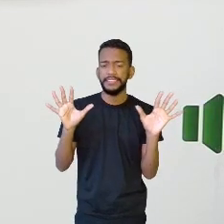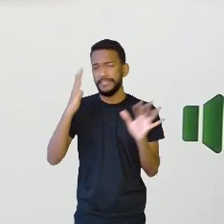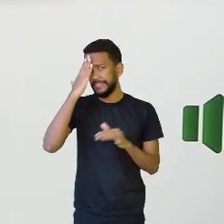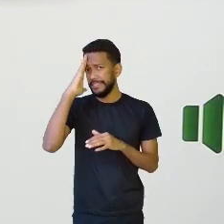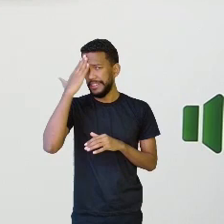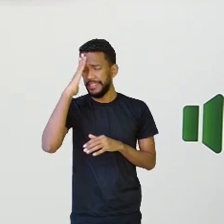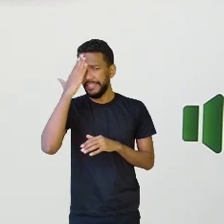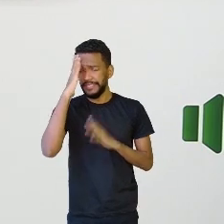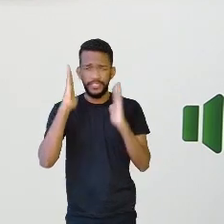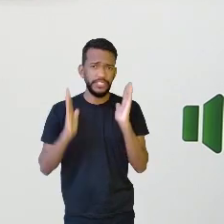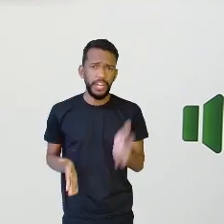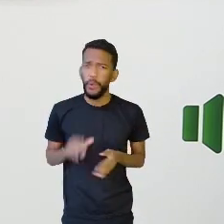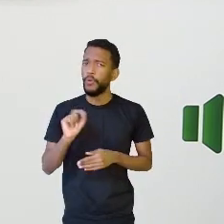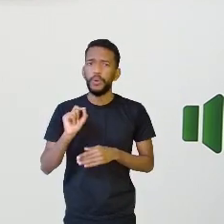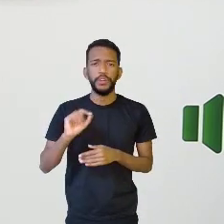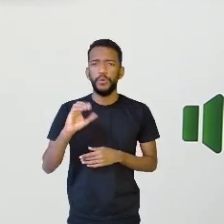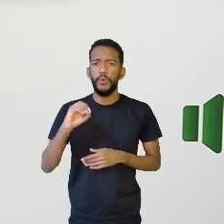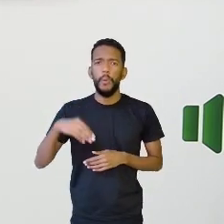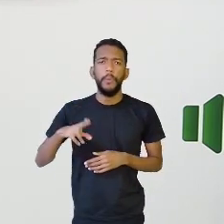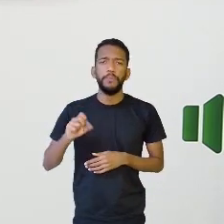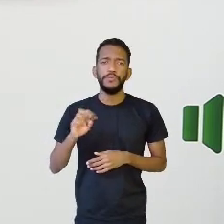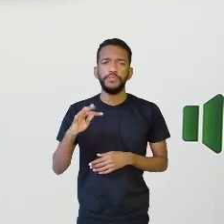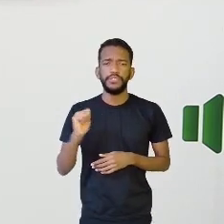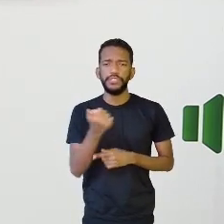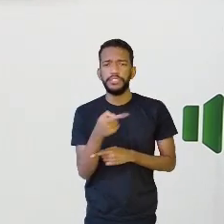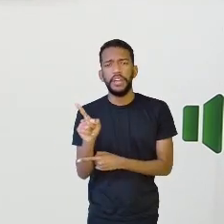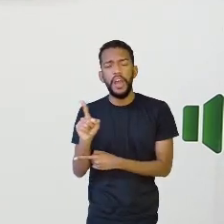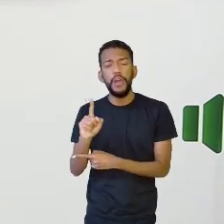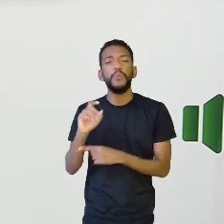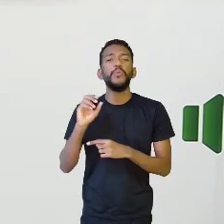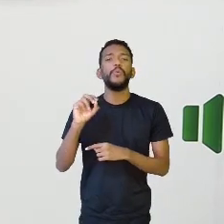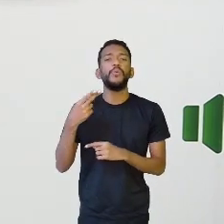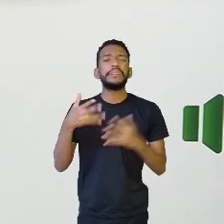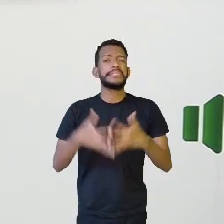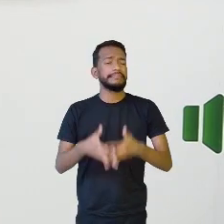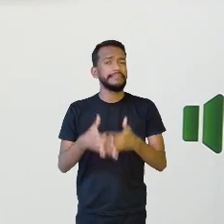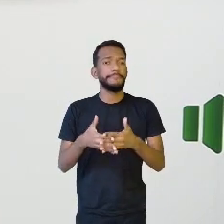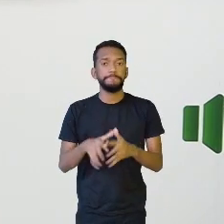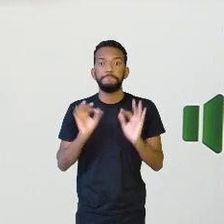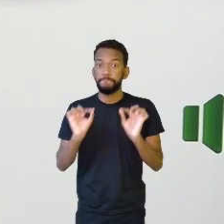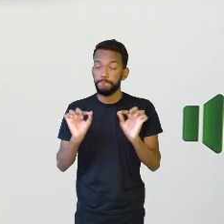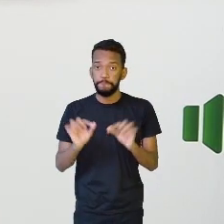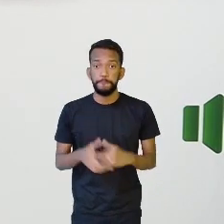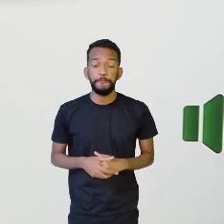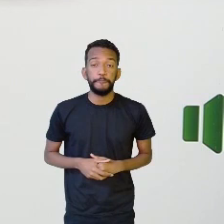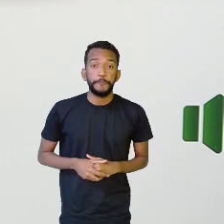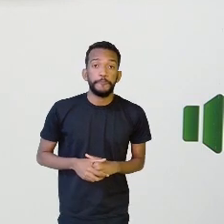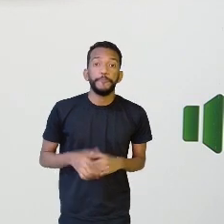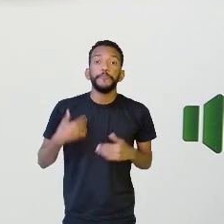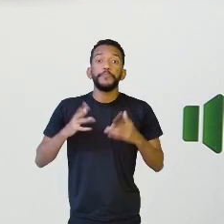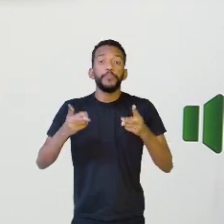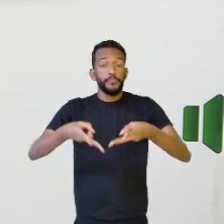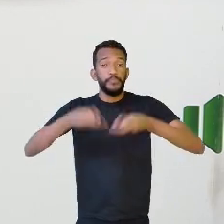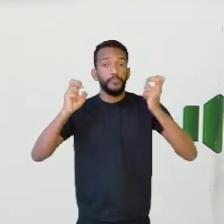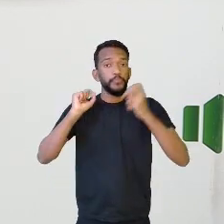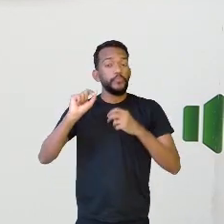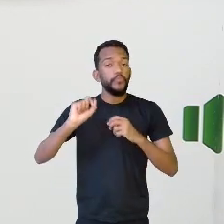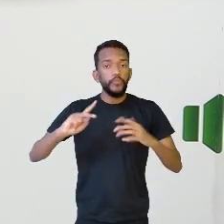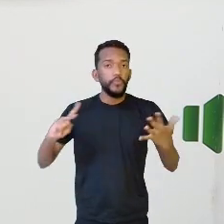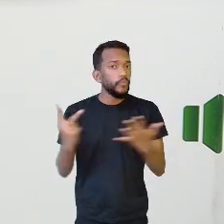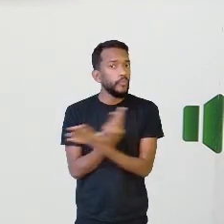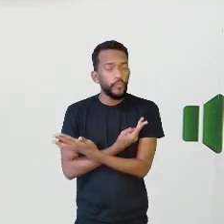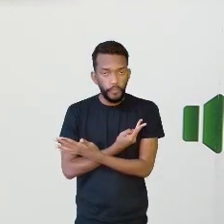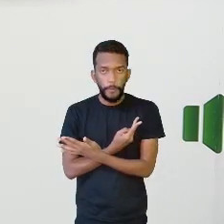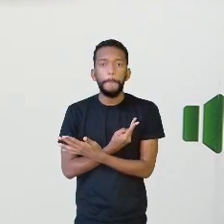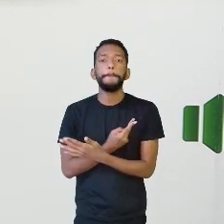agora direitinho o que é a combustão ou está um pouquinho complicado? Eu já começo a perceber que para essa combustão